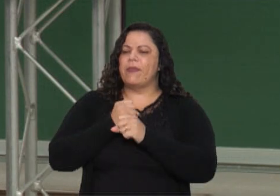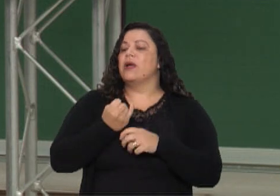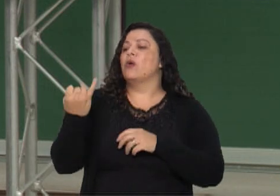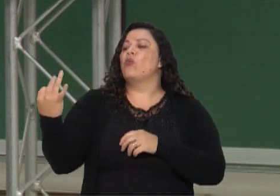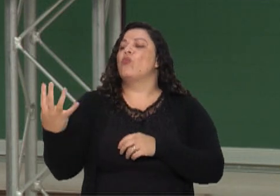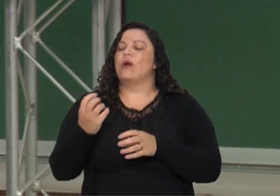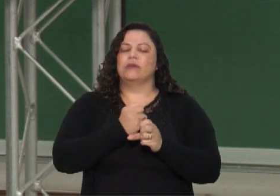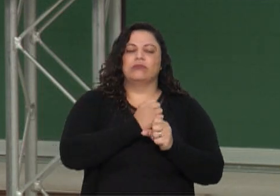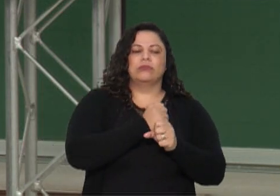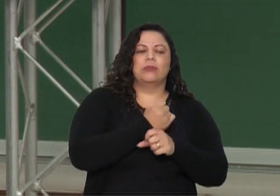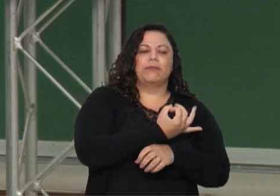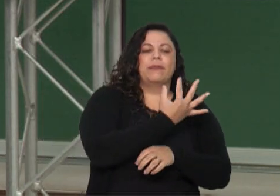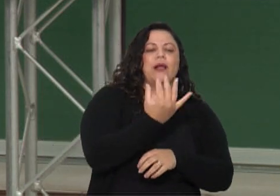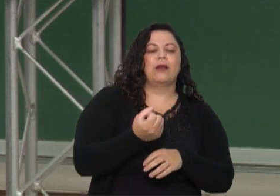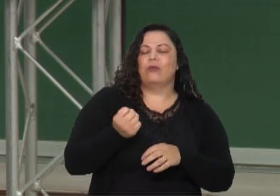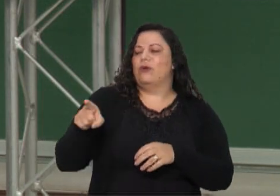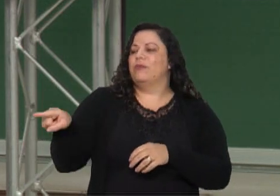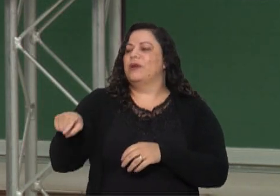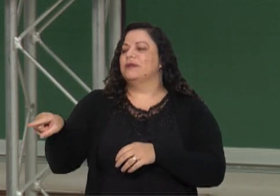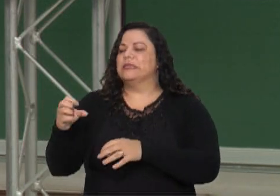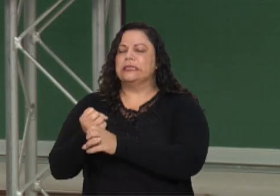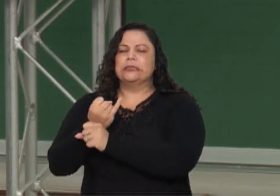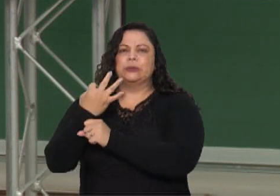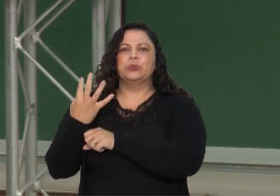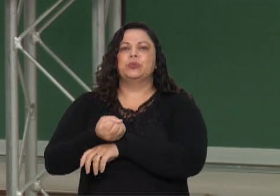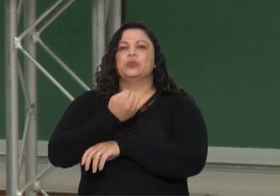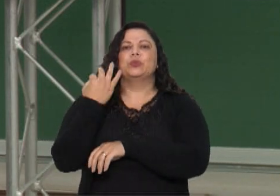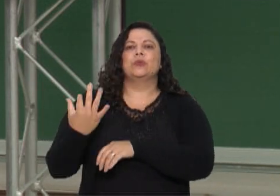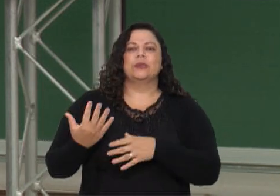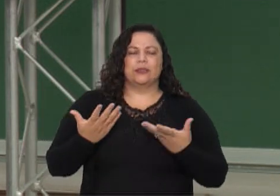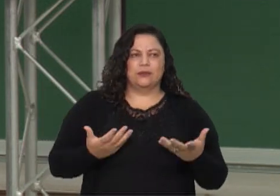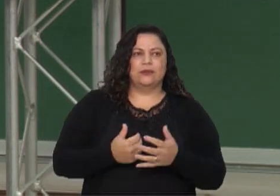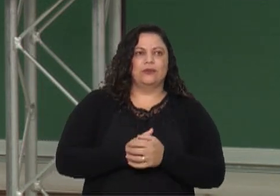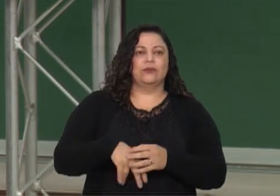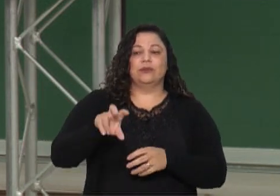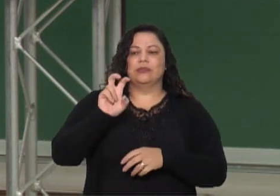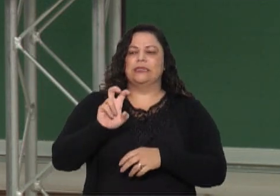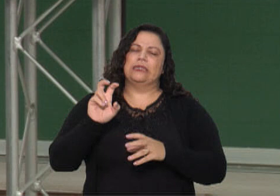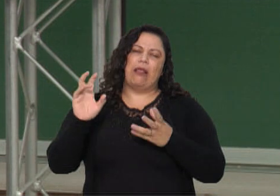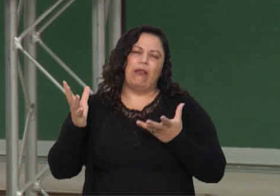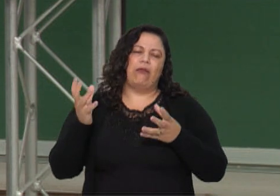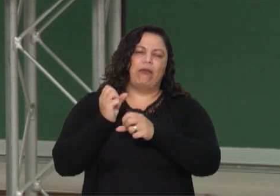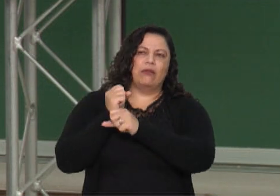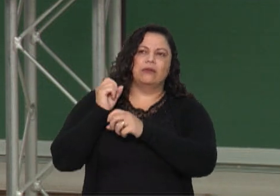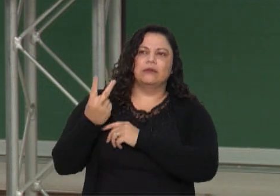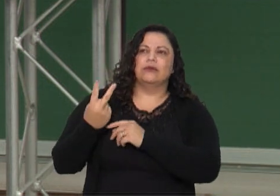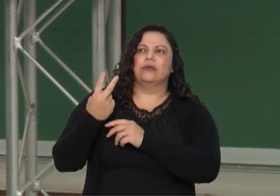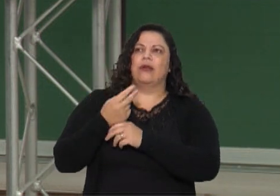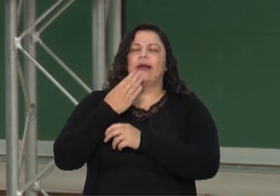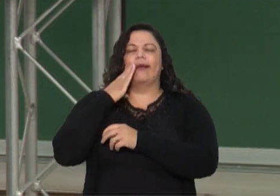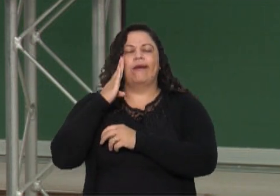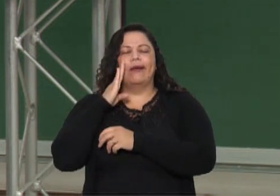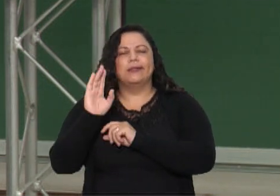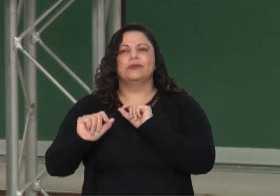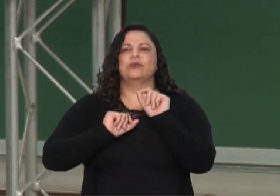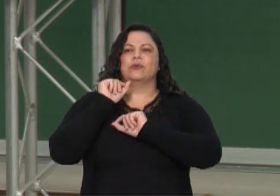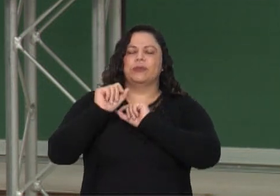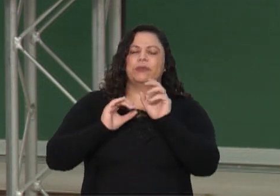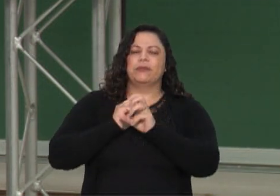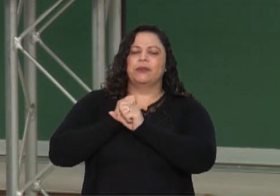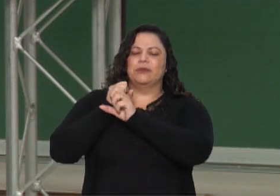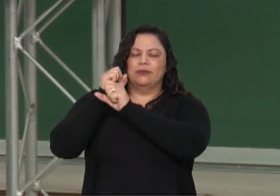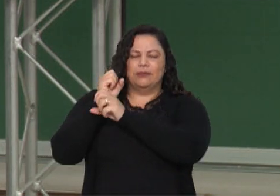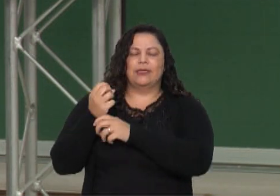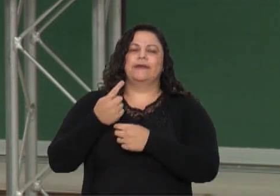as cores que eu tenho, quantidade, né? Então, tenho 5 verdes, 2 azuis, 3